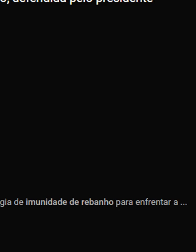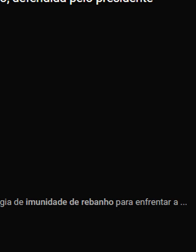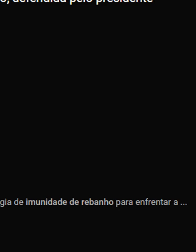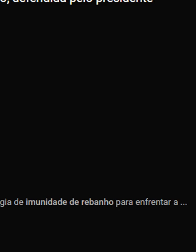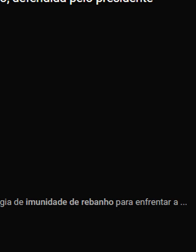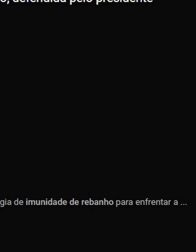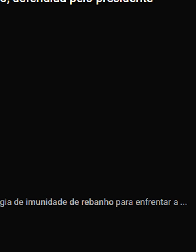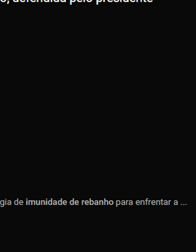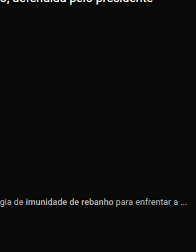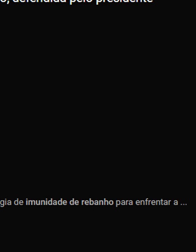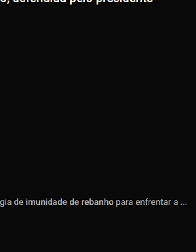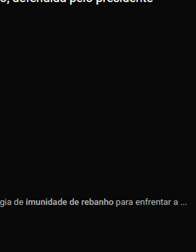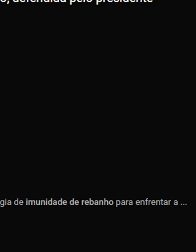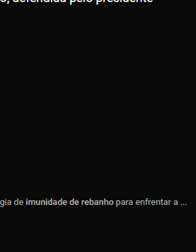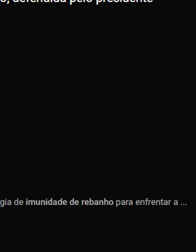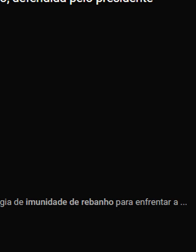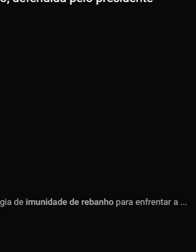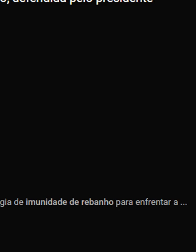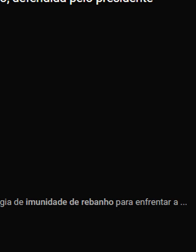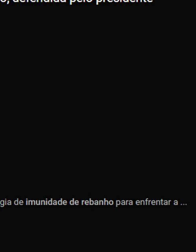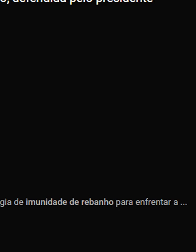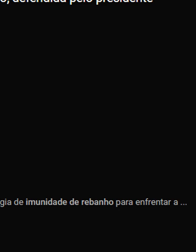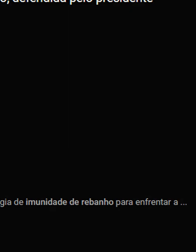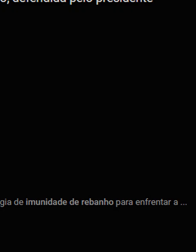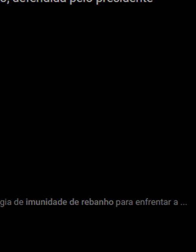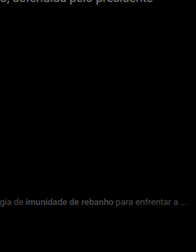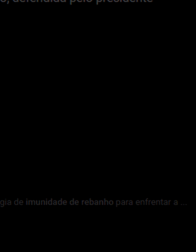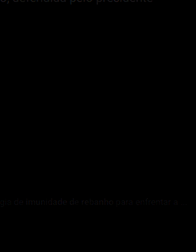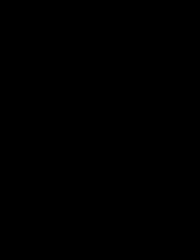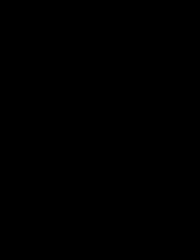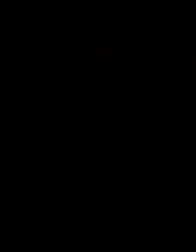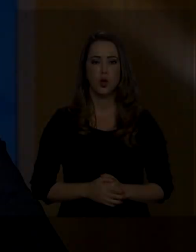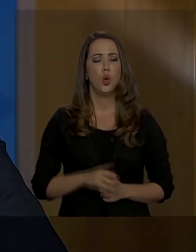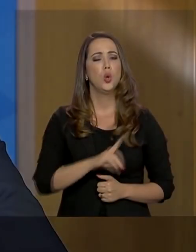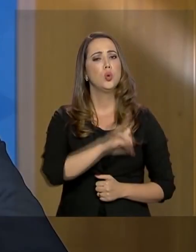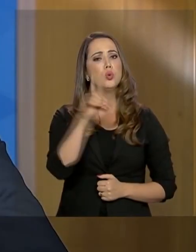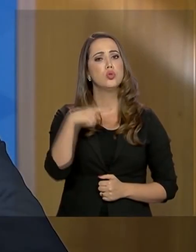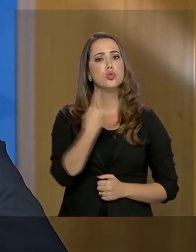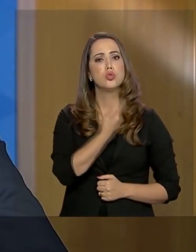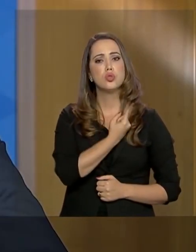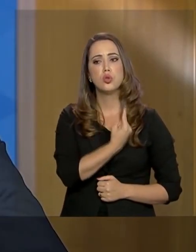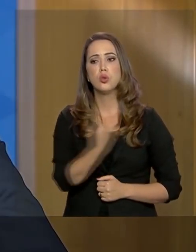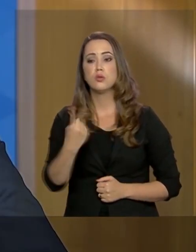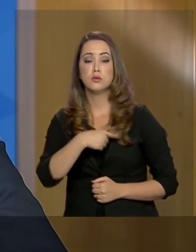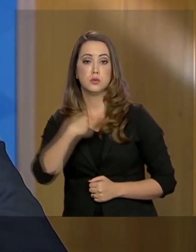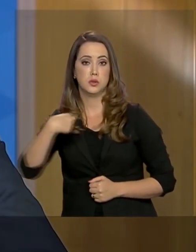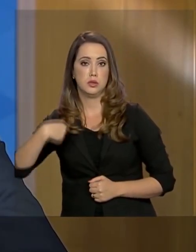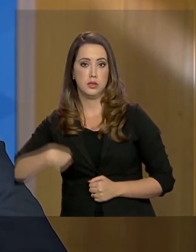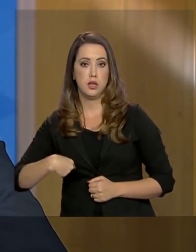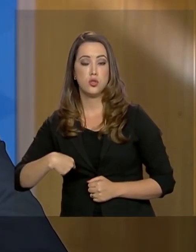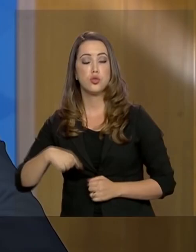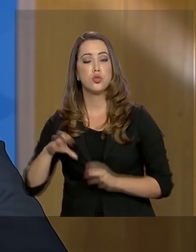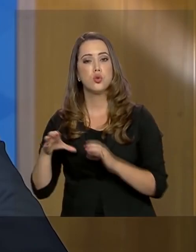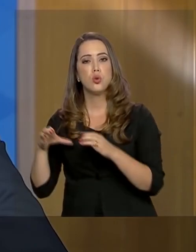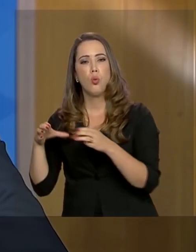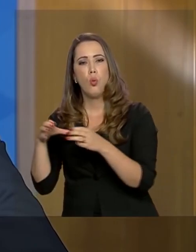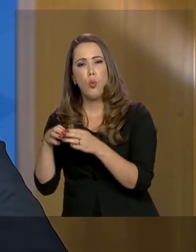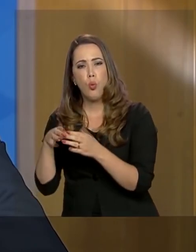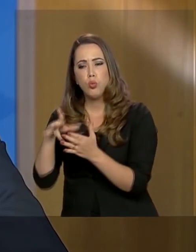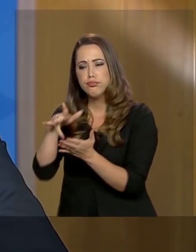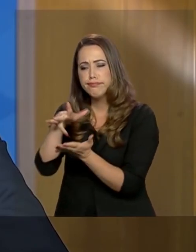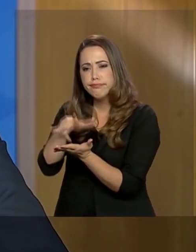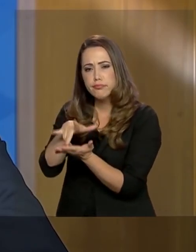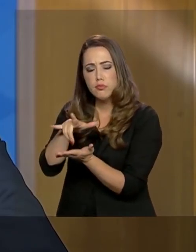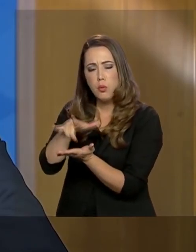abandonados pelas autoridades e explorados, que ele pensou, não, não vai ser isso aí que vai exterminar eles. A exploração que nós fazemos nunca